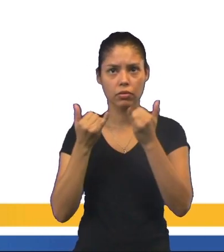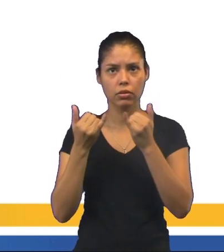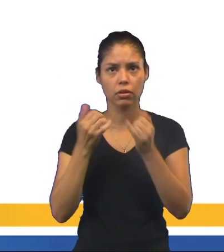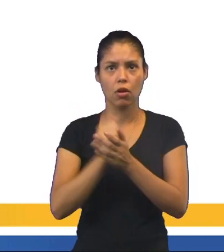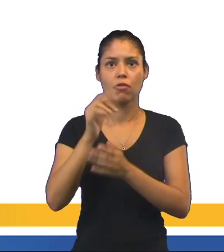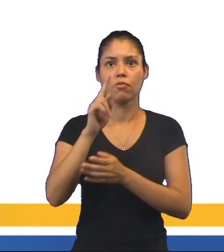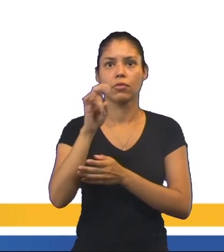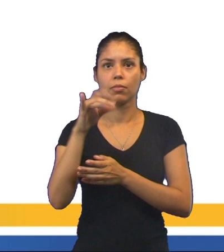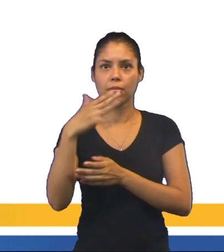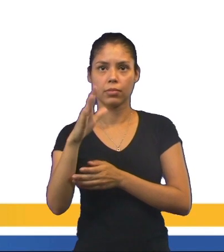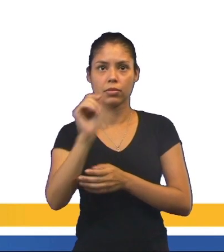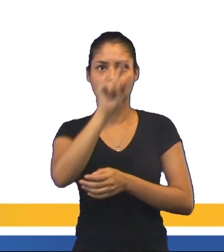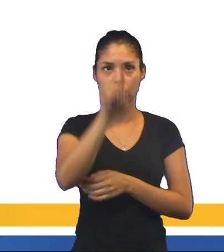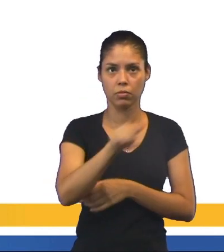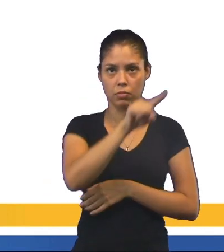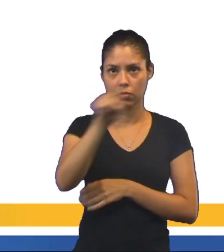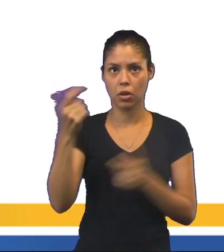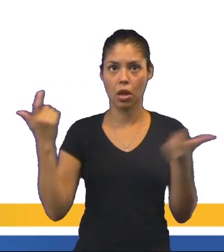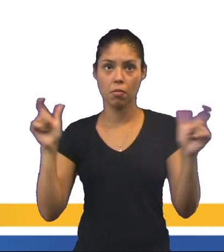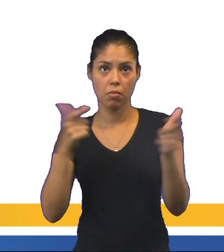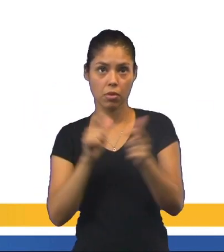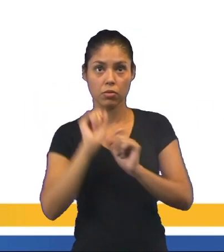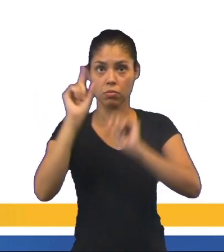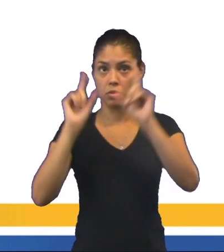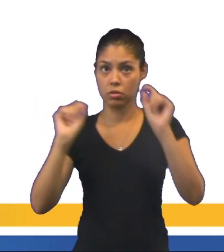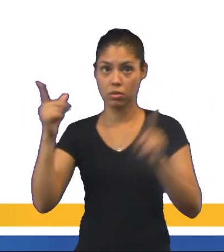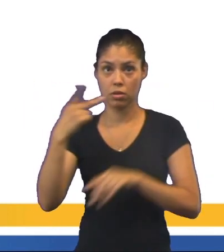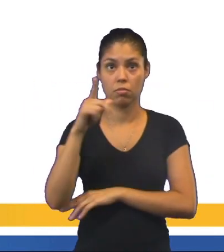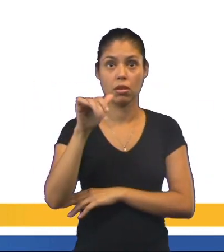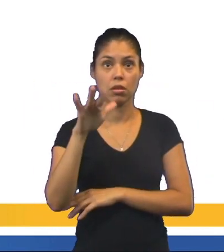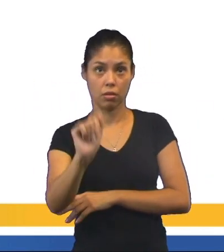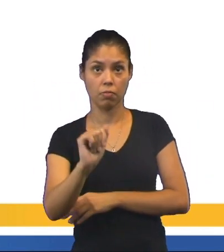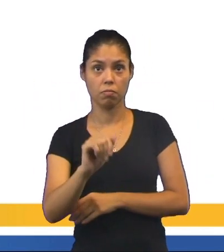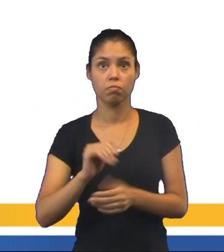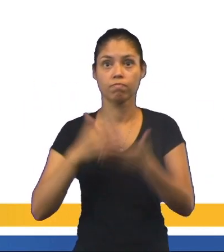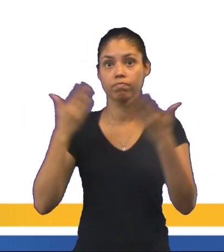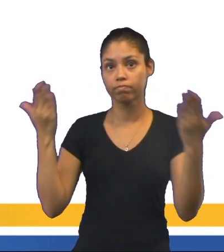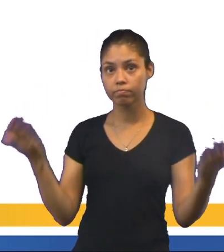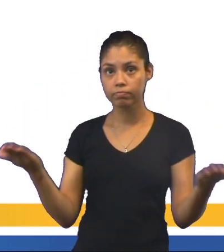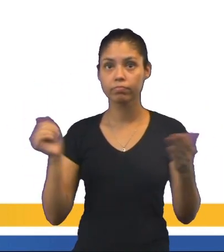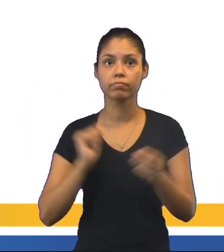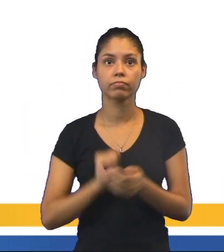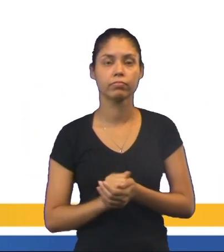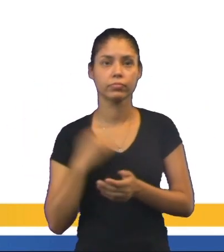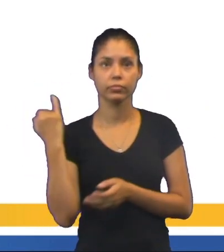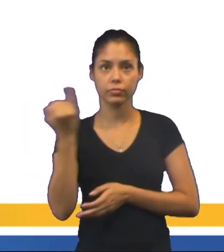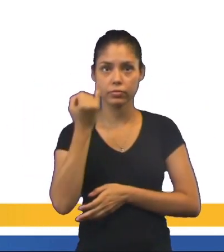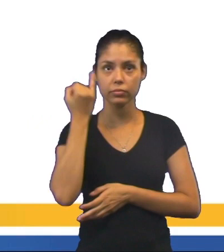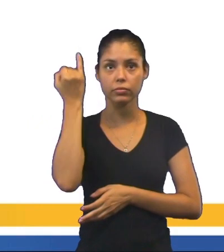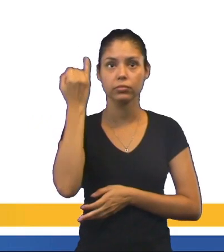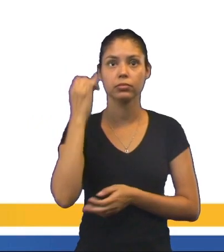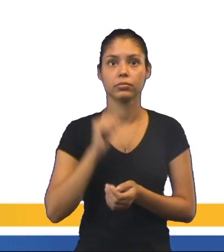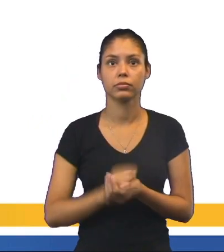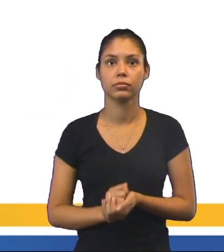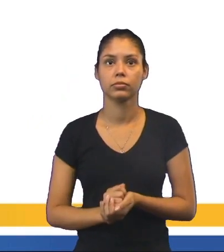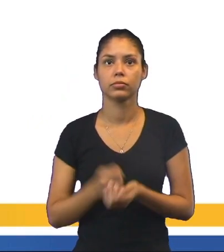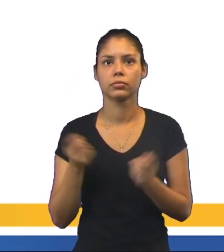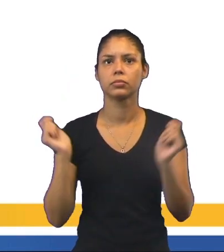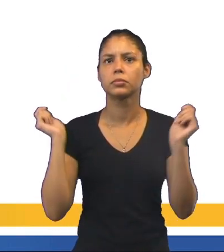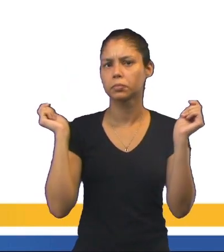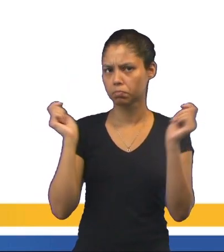integrar a formação da cruz. É menos brilhante que a Pálida. No entanto, é de